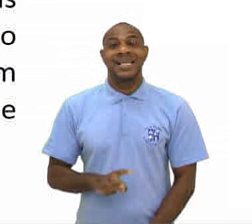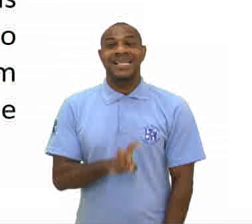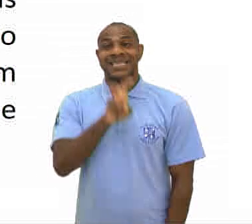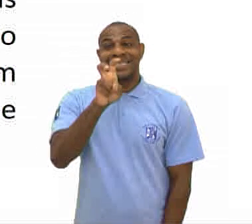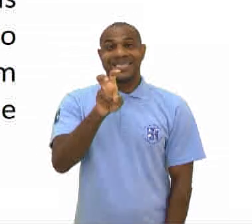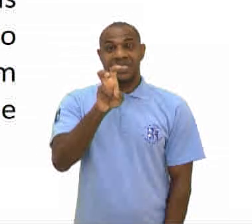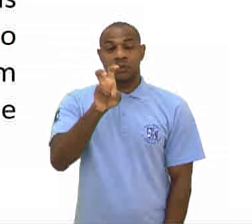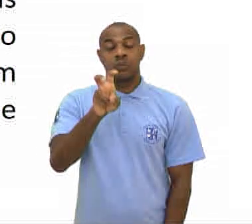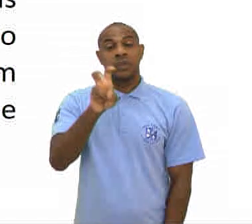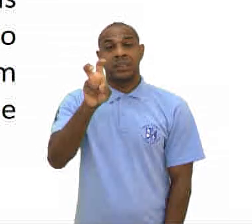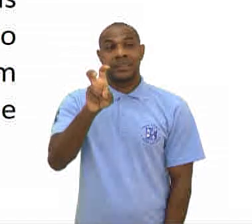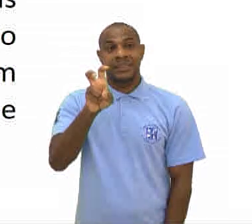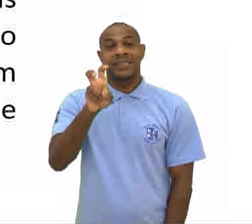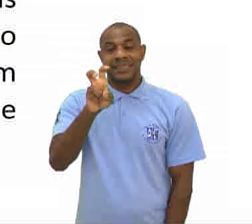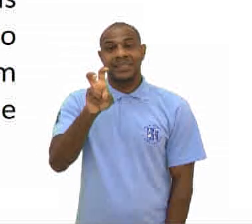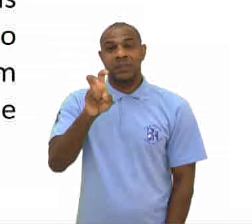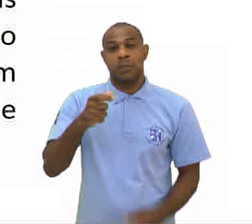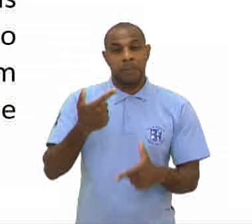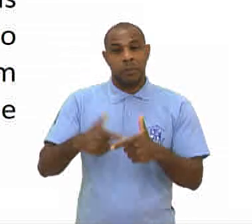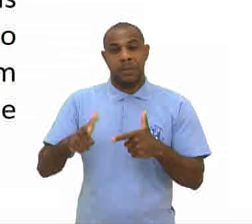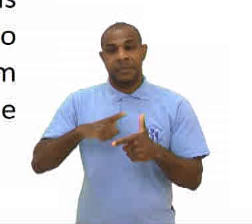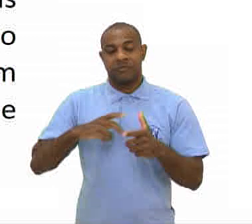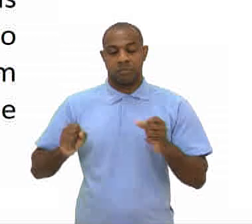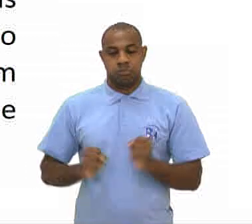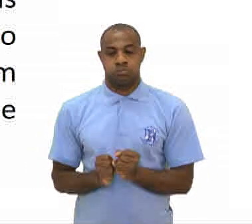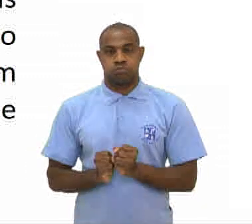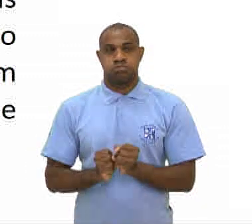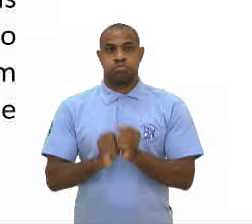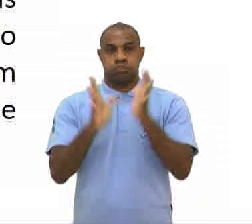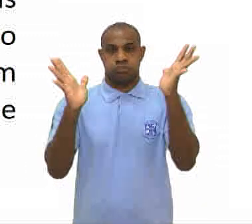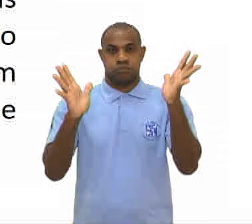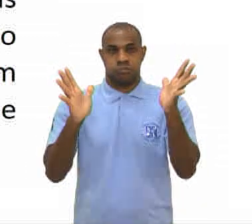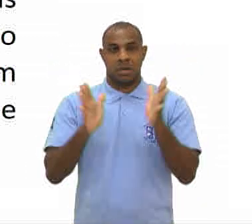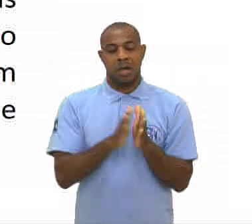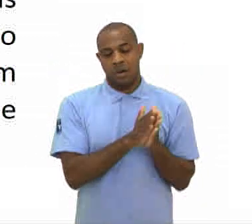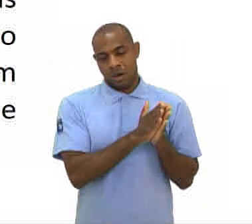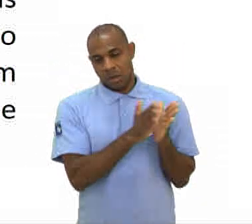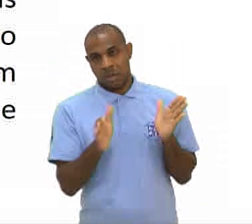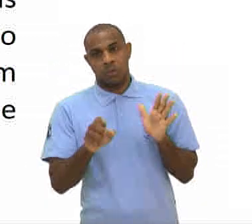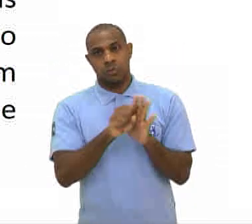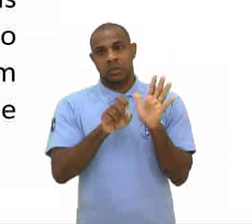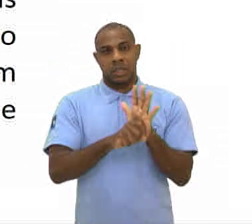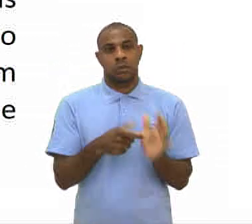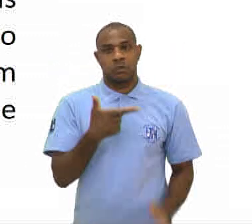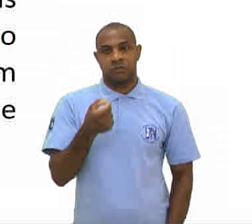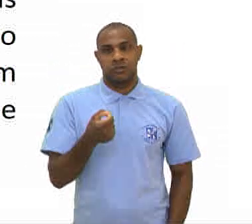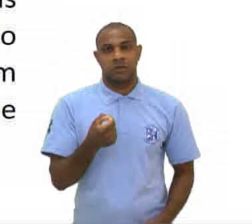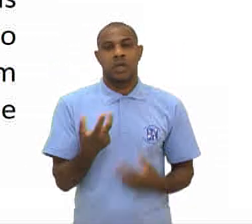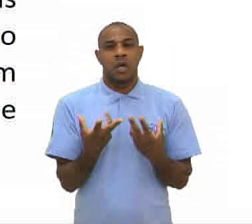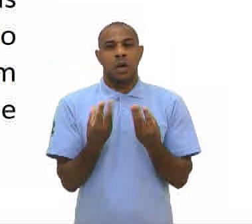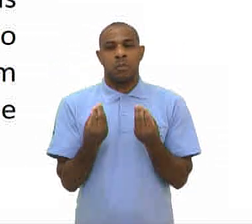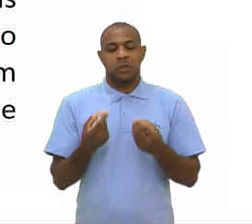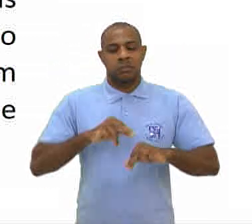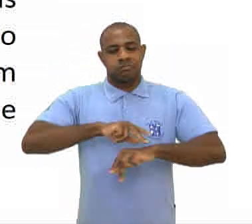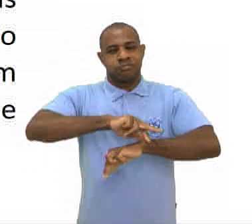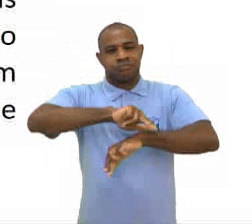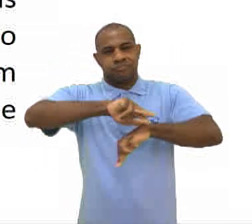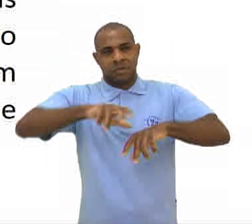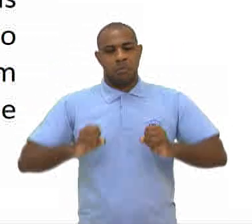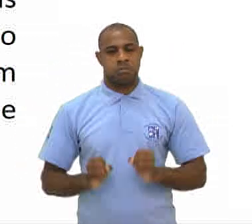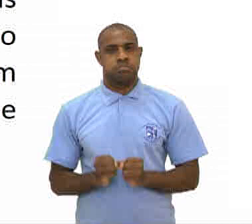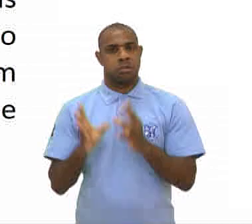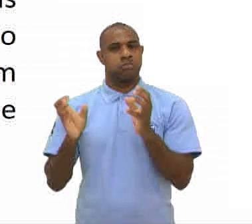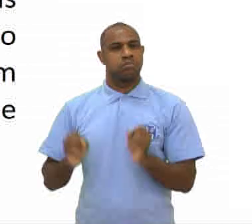pela explosão de nitrato de amônio. Ao longo do século XX, o fertilizante foi responsável por muitas detonações de dimensões similares à de